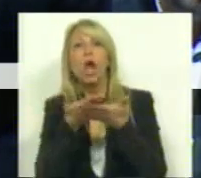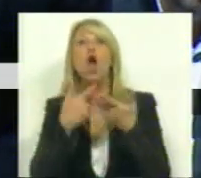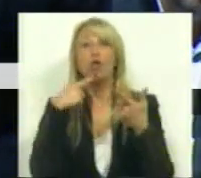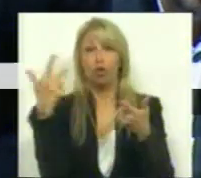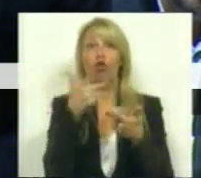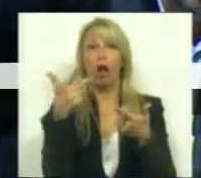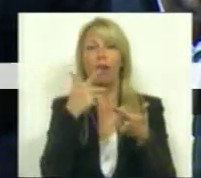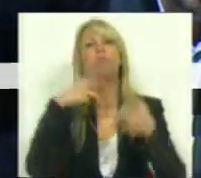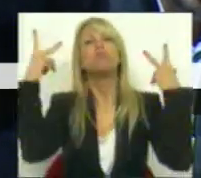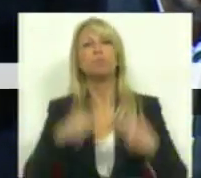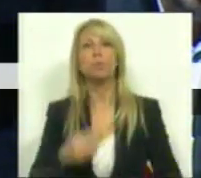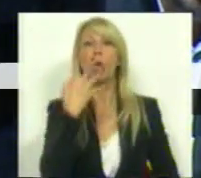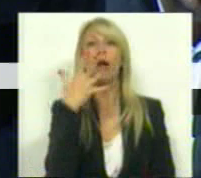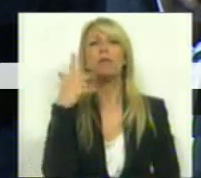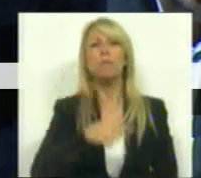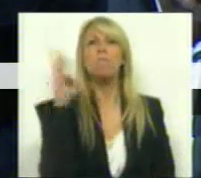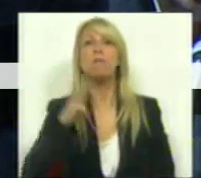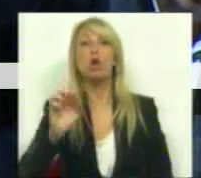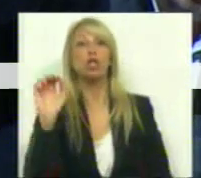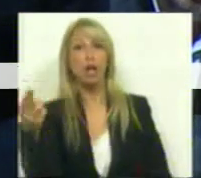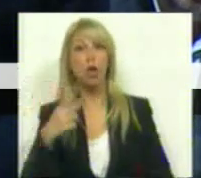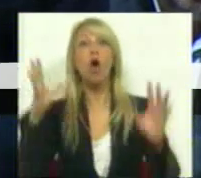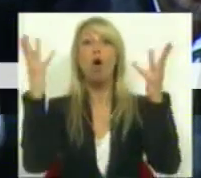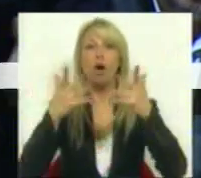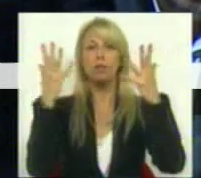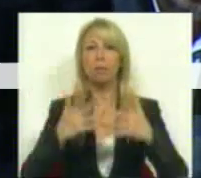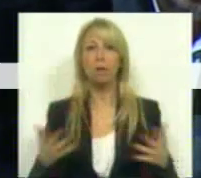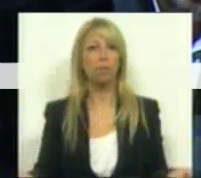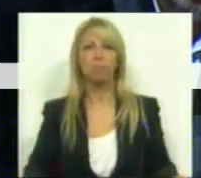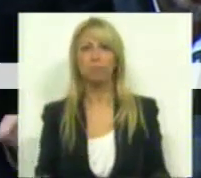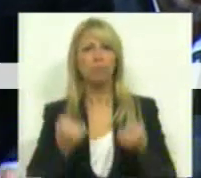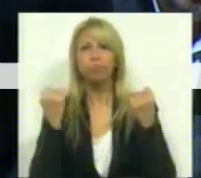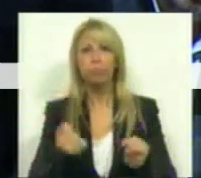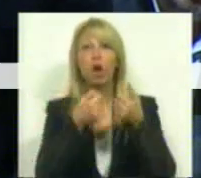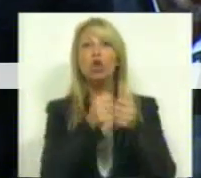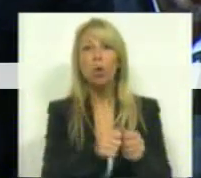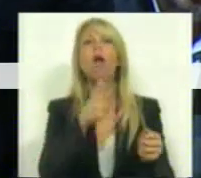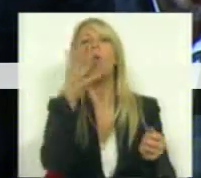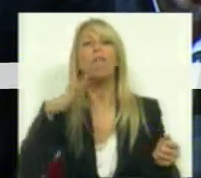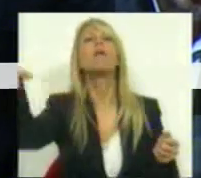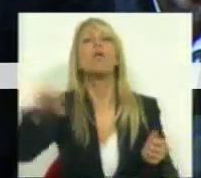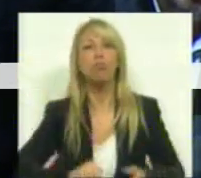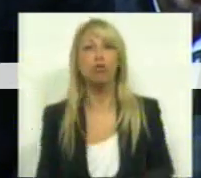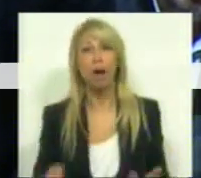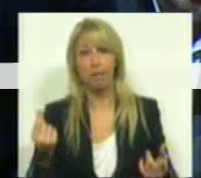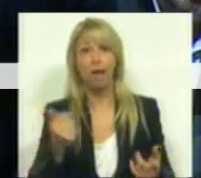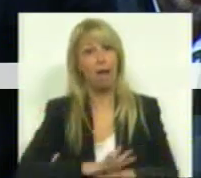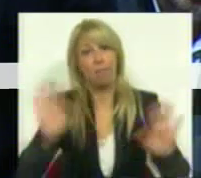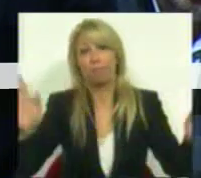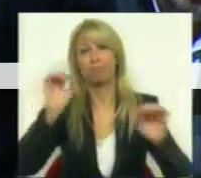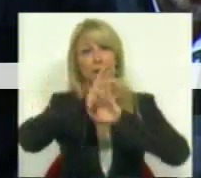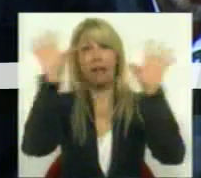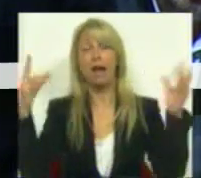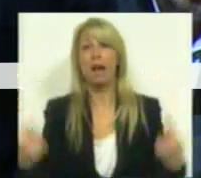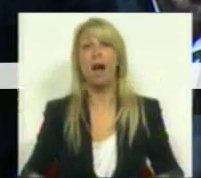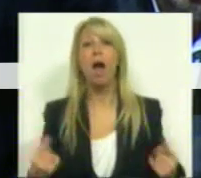de euros no orçamento. 4 mil milhões de euros e já nem sequer conseguem esconder onde é que vão buscar esse dinheiro. 4 mil